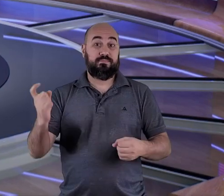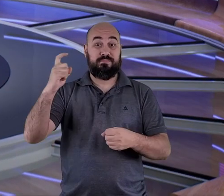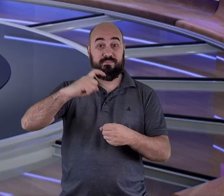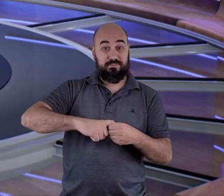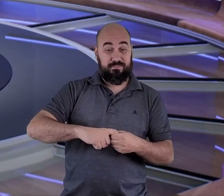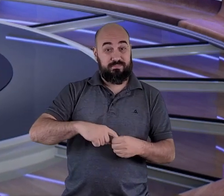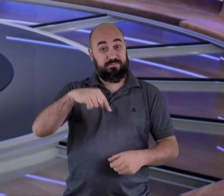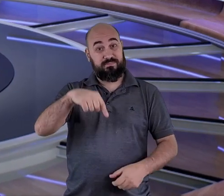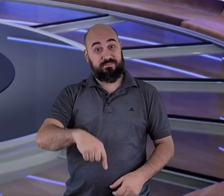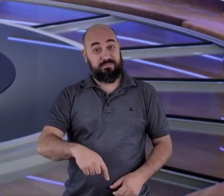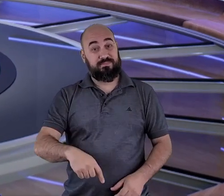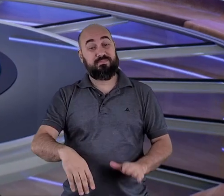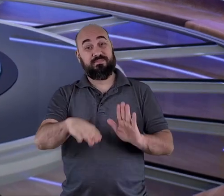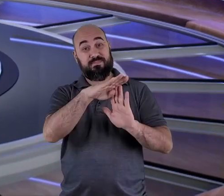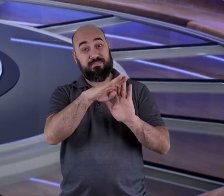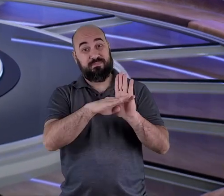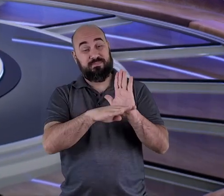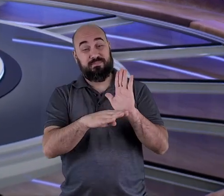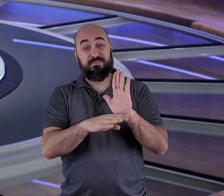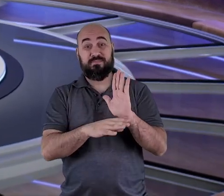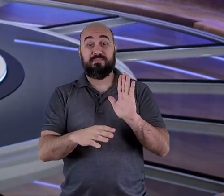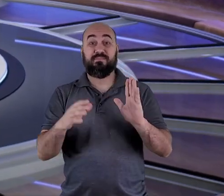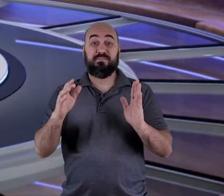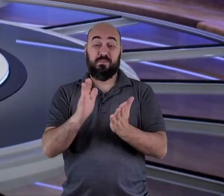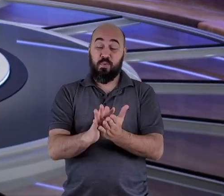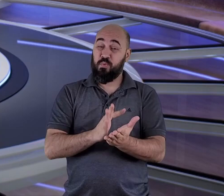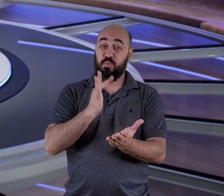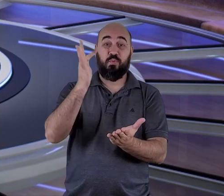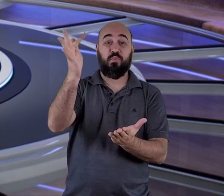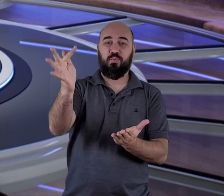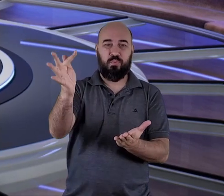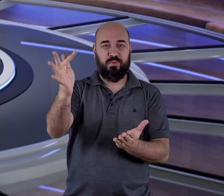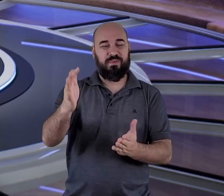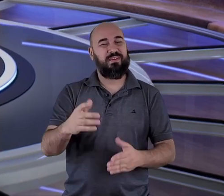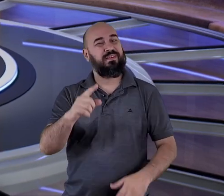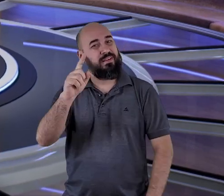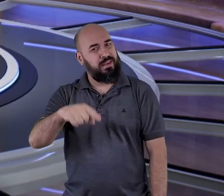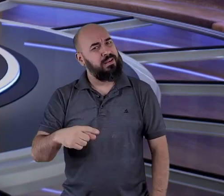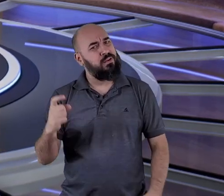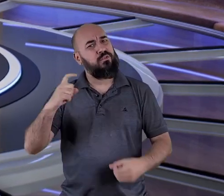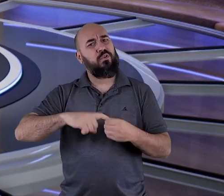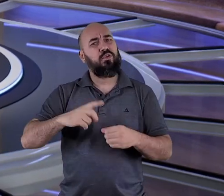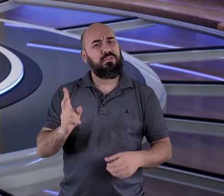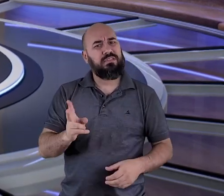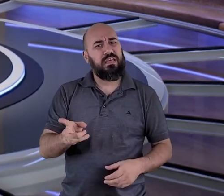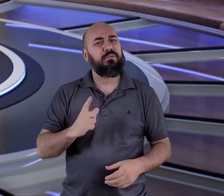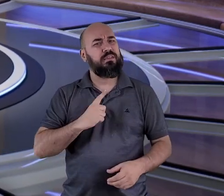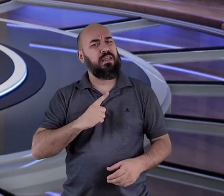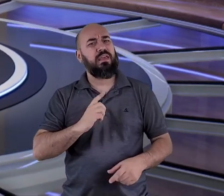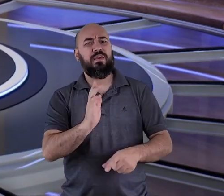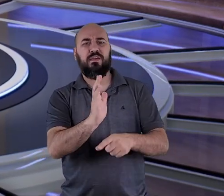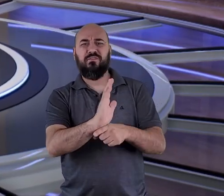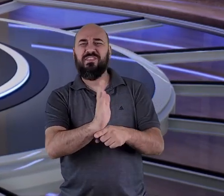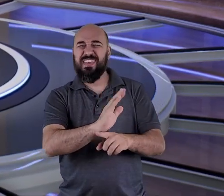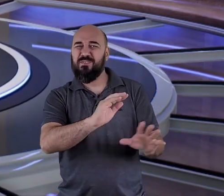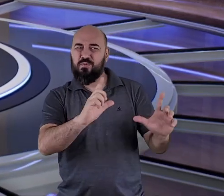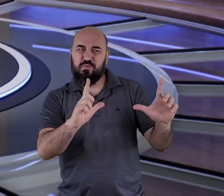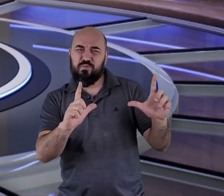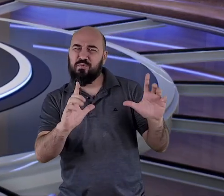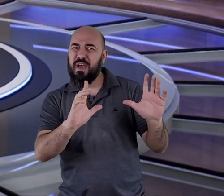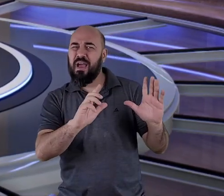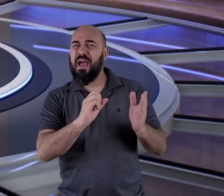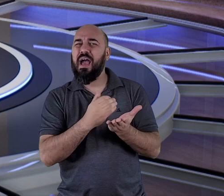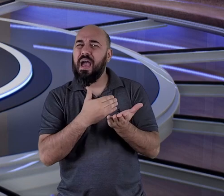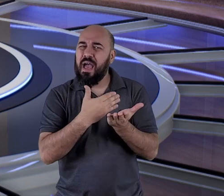Já estamos de volta com o programa A Arena do Futuro e eu sempre volto depois da vinheta do começo do programa com um